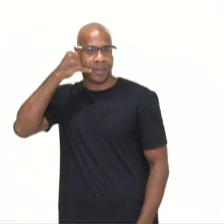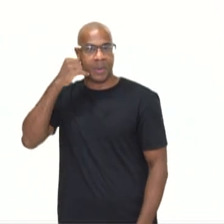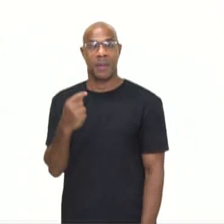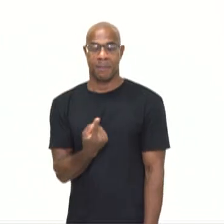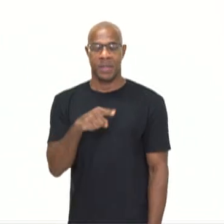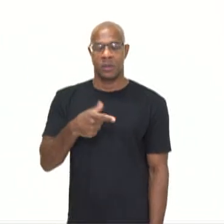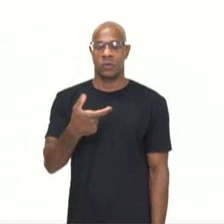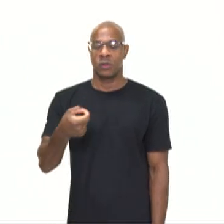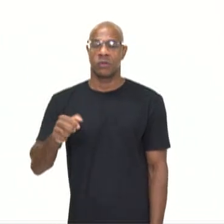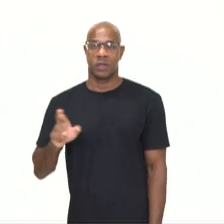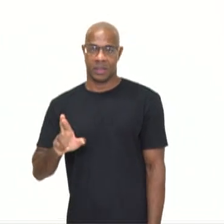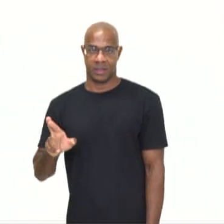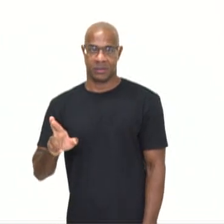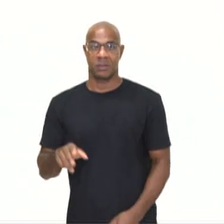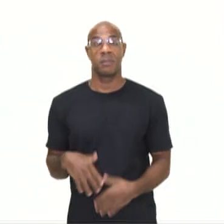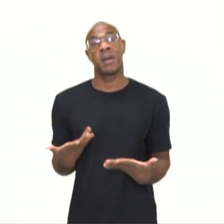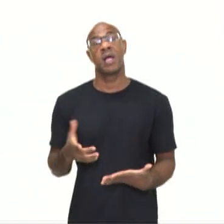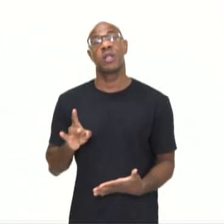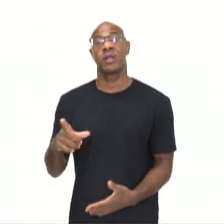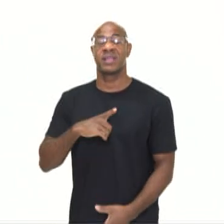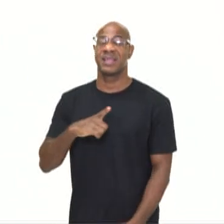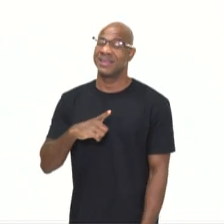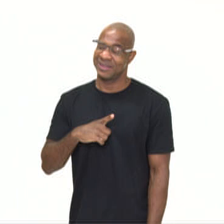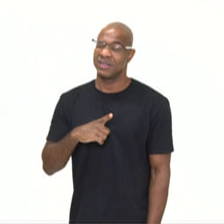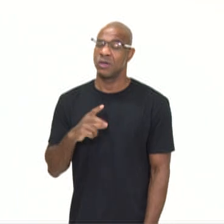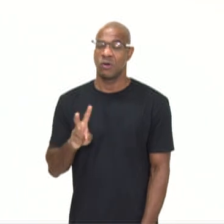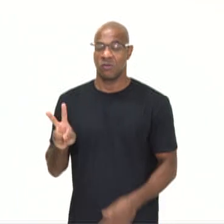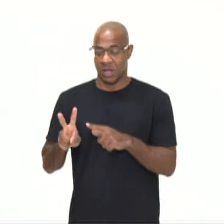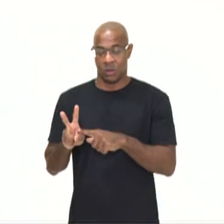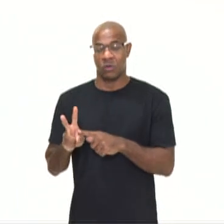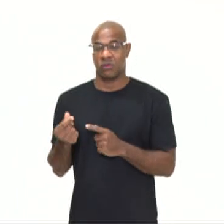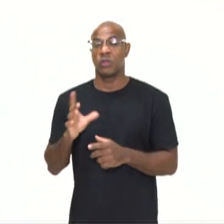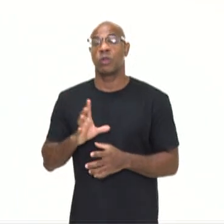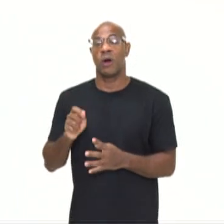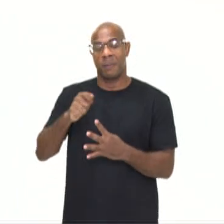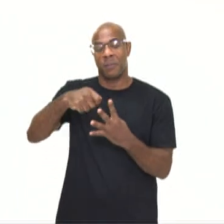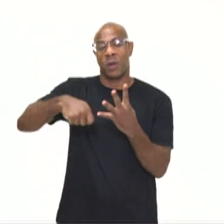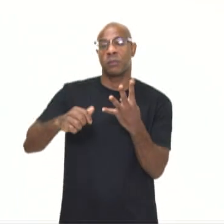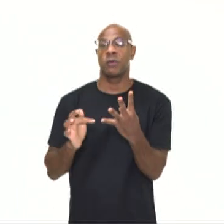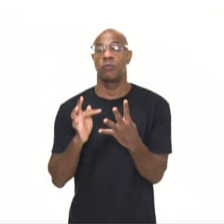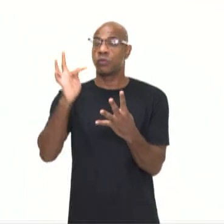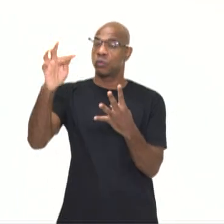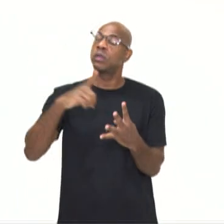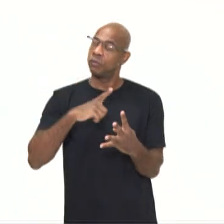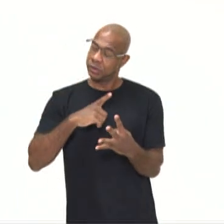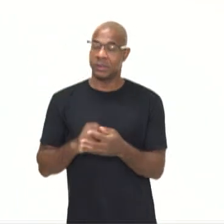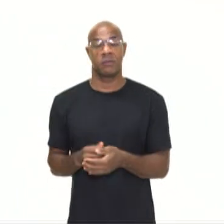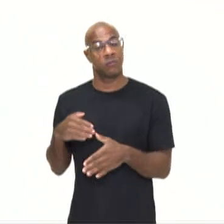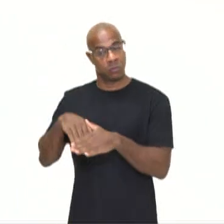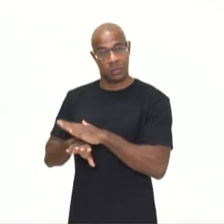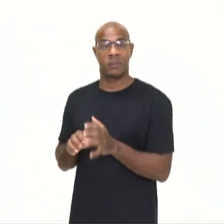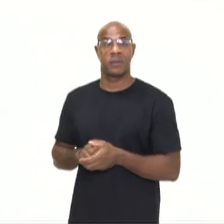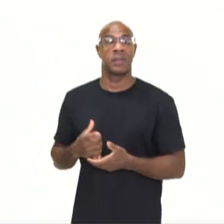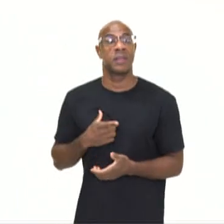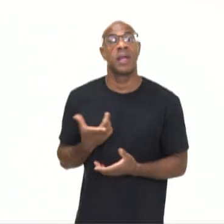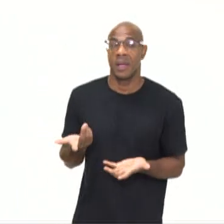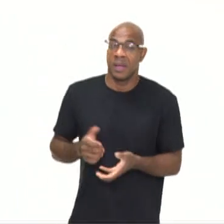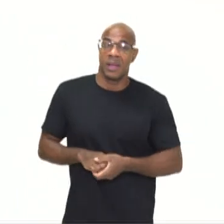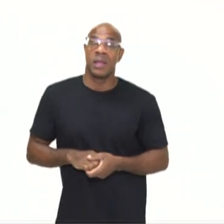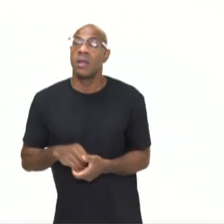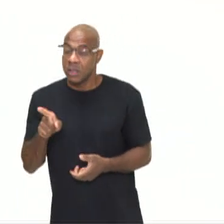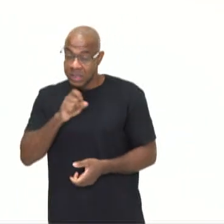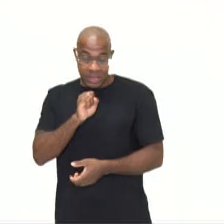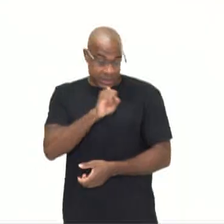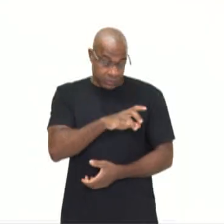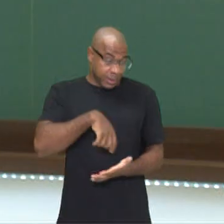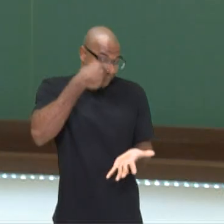1.200, mas ele só teria esse valor daqui a 4 meses. Então, seu primo fez a seguinte proposta. Pagando à